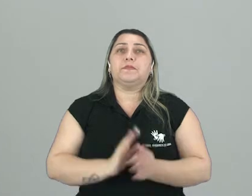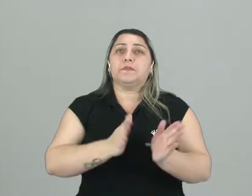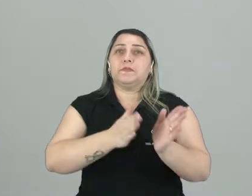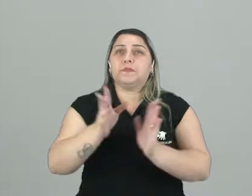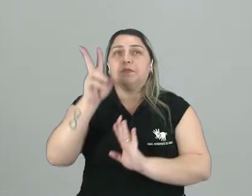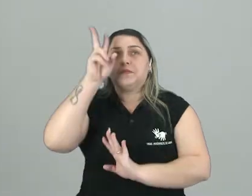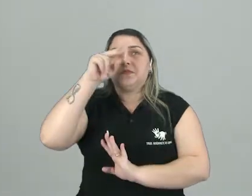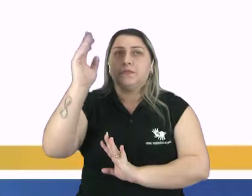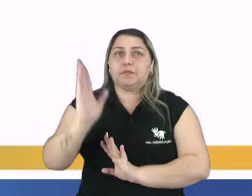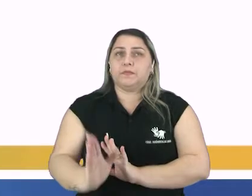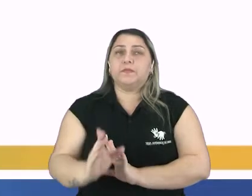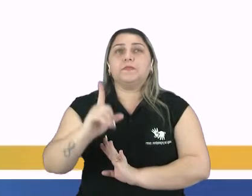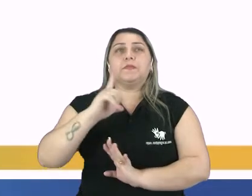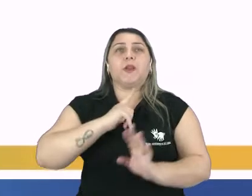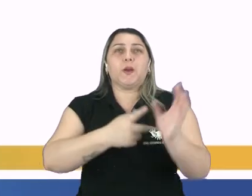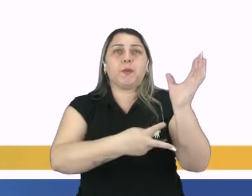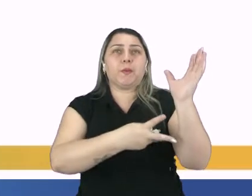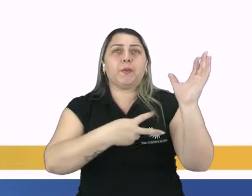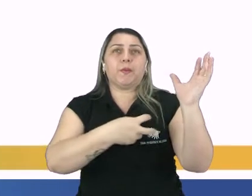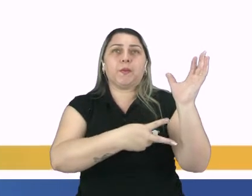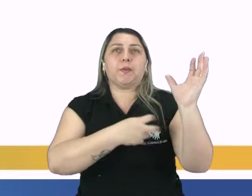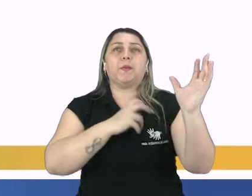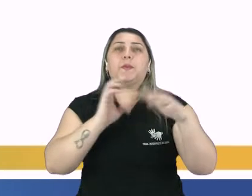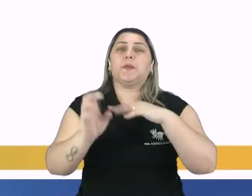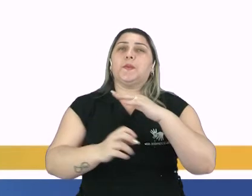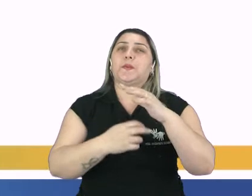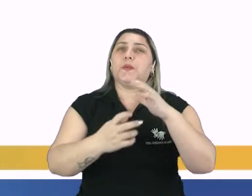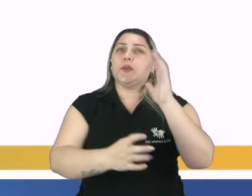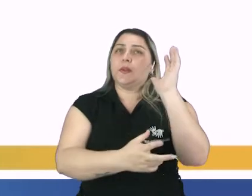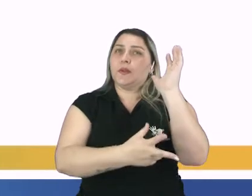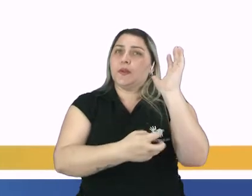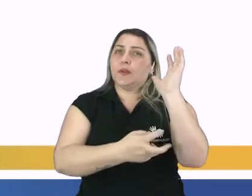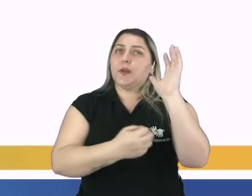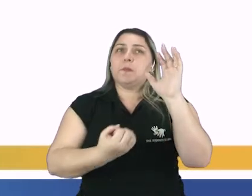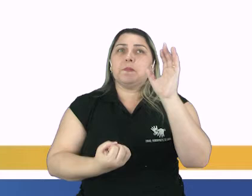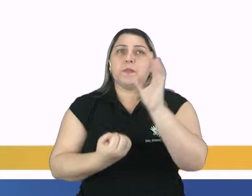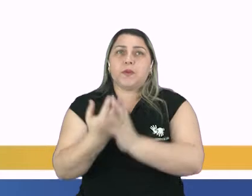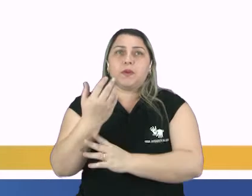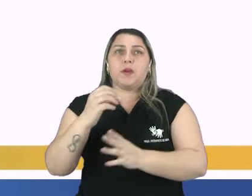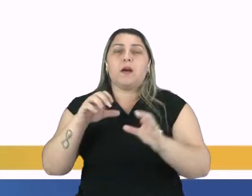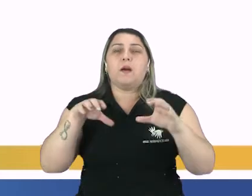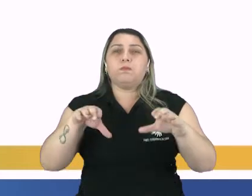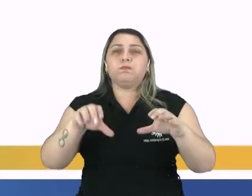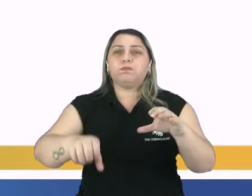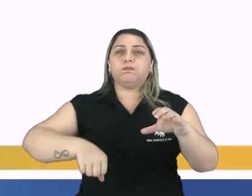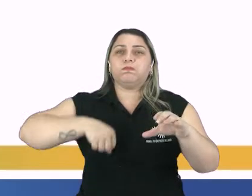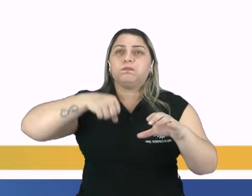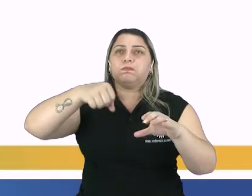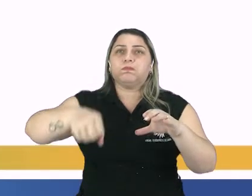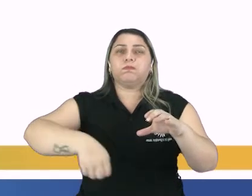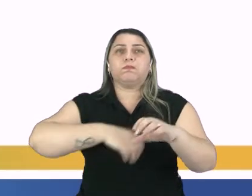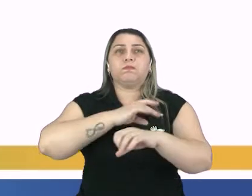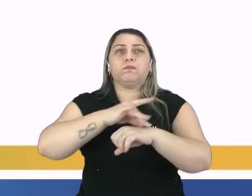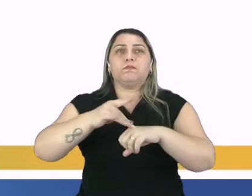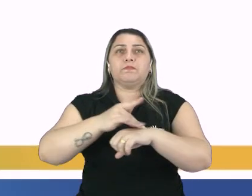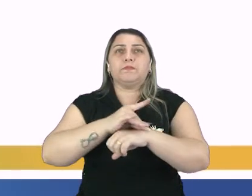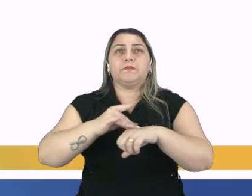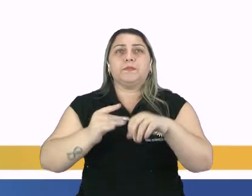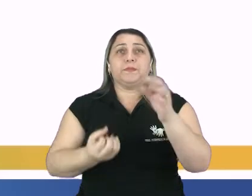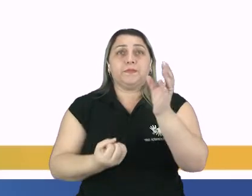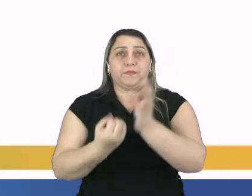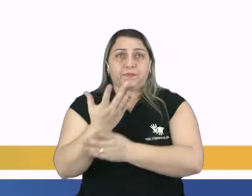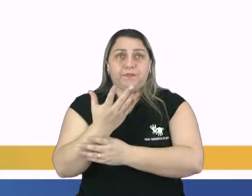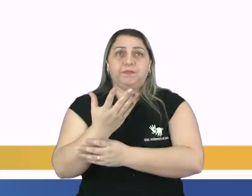Observe. O ciclo da borracha corresponde ao período da história brasileira em que a extração e comercialização do látex para a produção